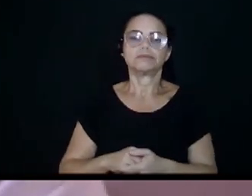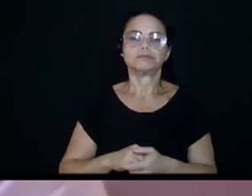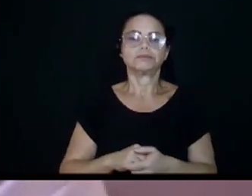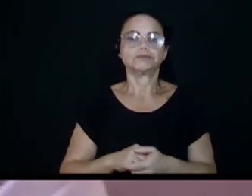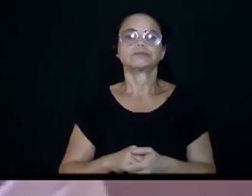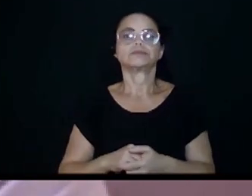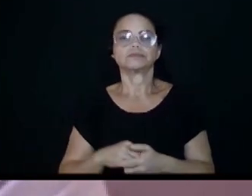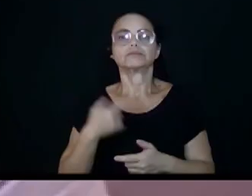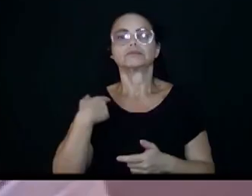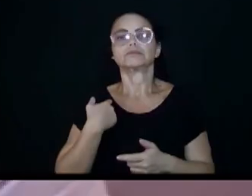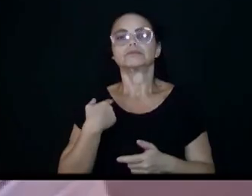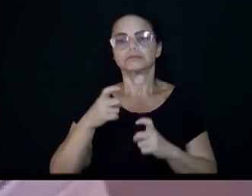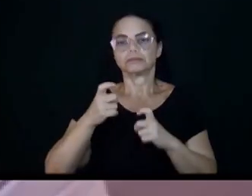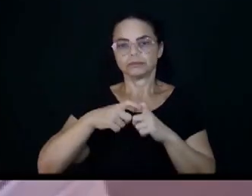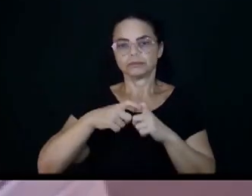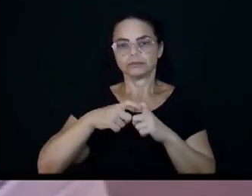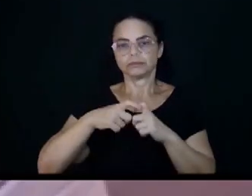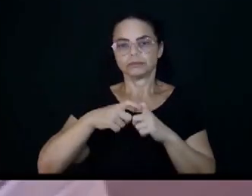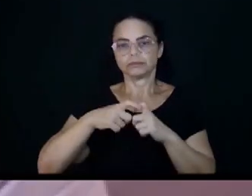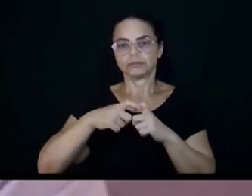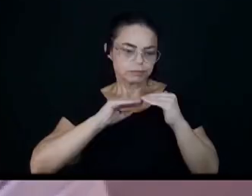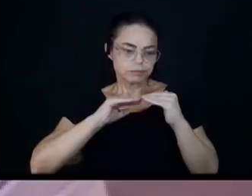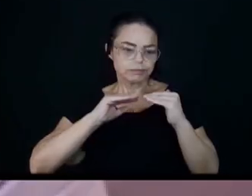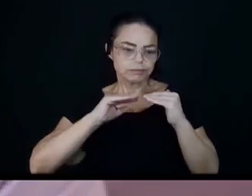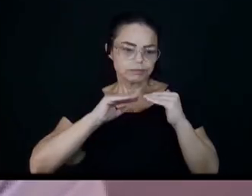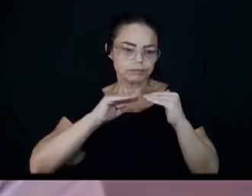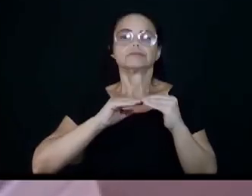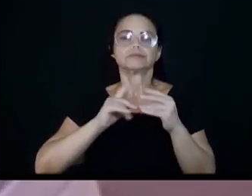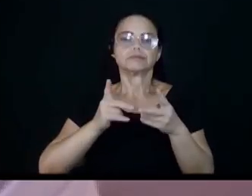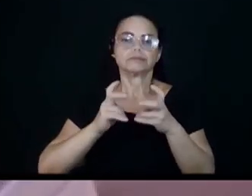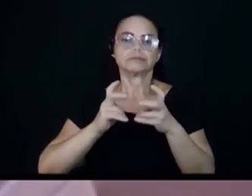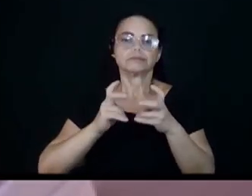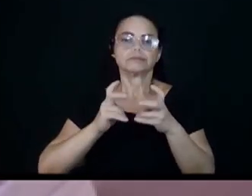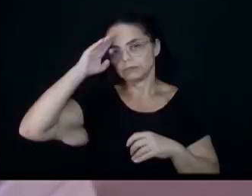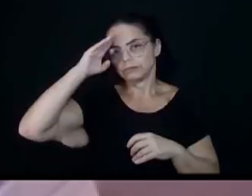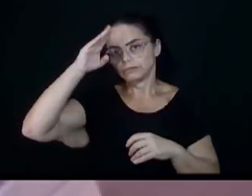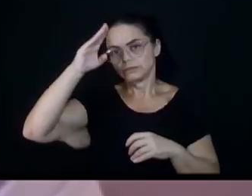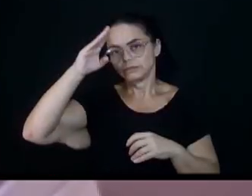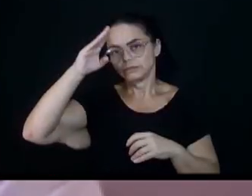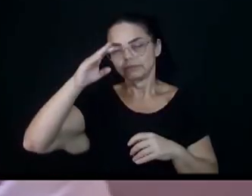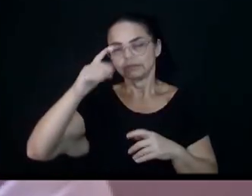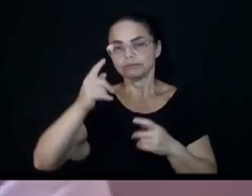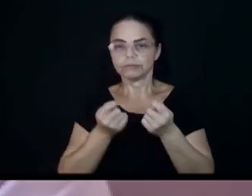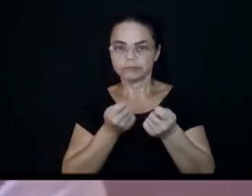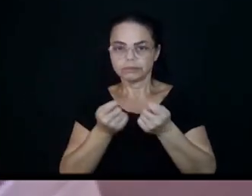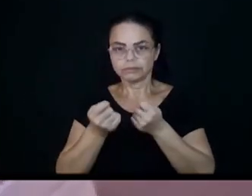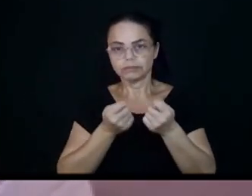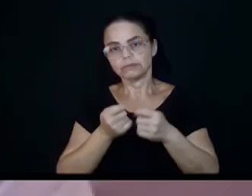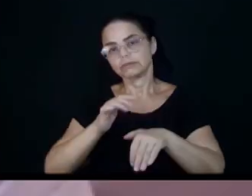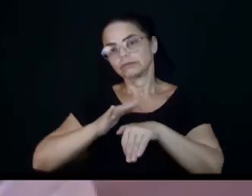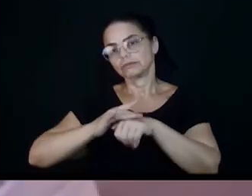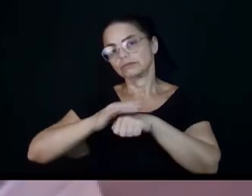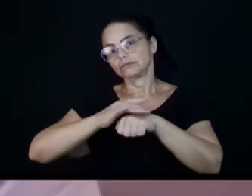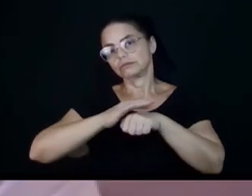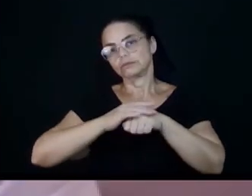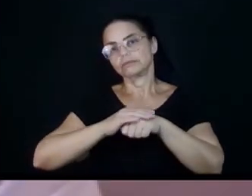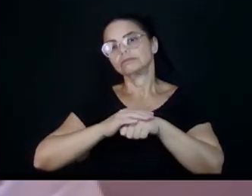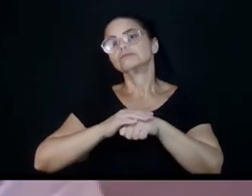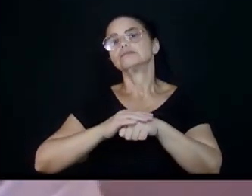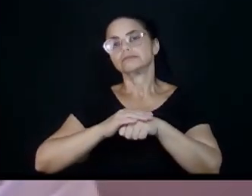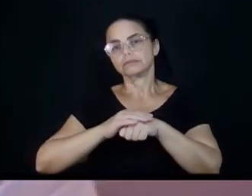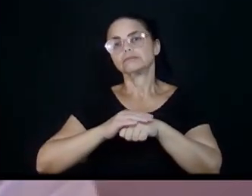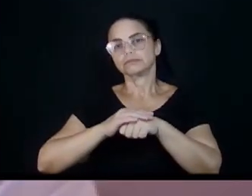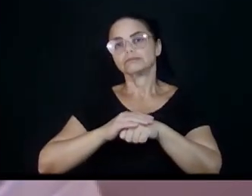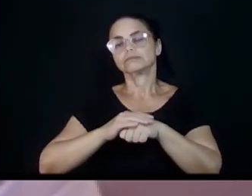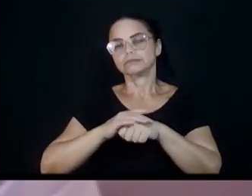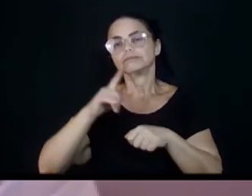tem que estar de acordo e tem que ver principalmente o controle da sua doença, porque senão pode correr risco realmente